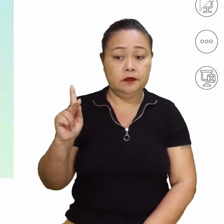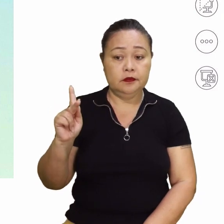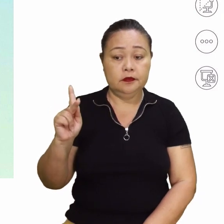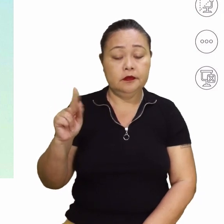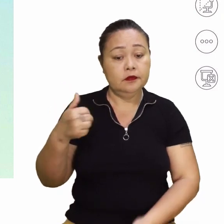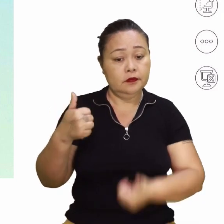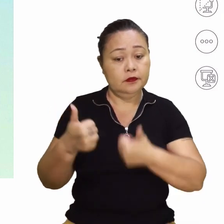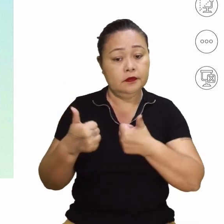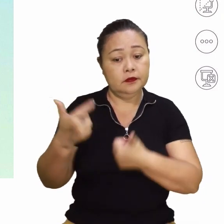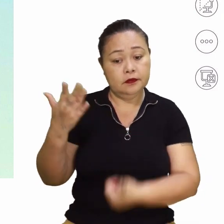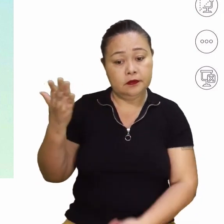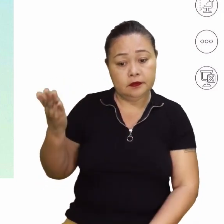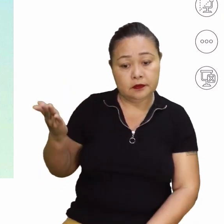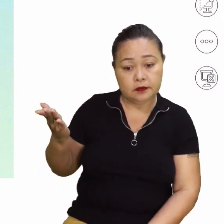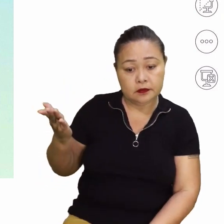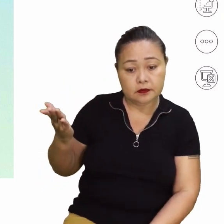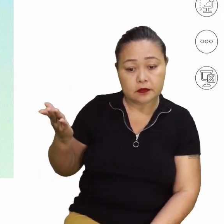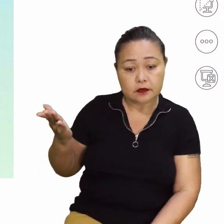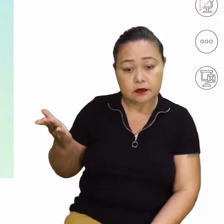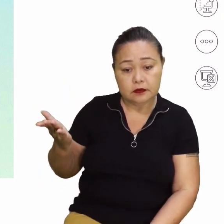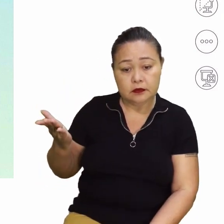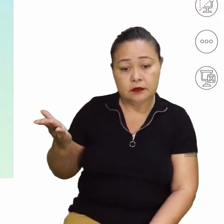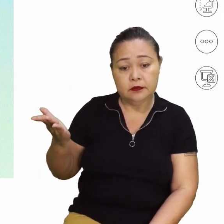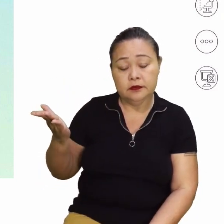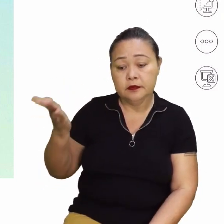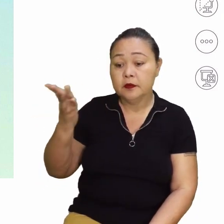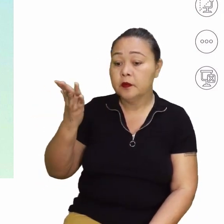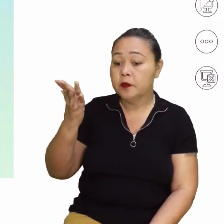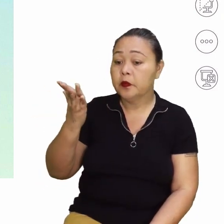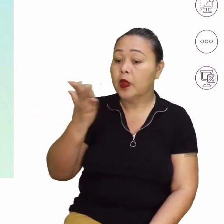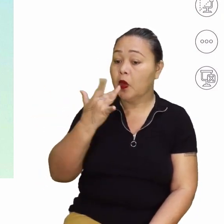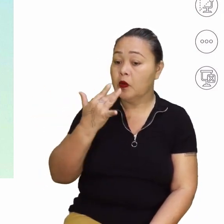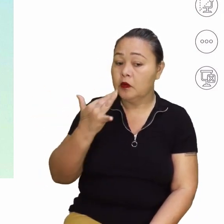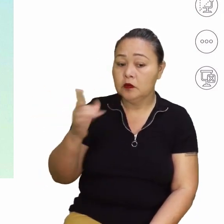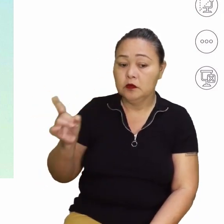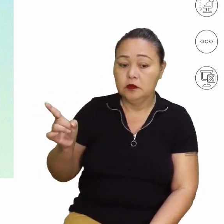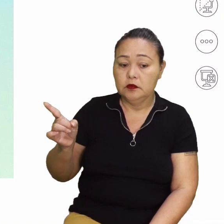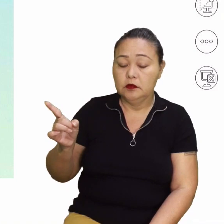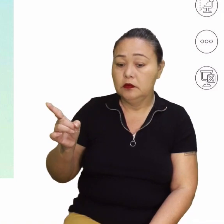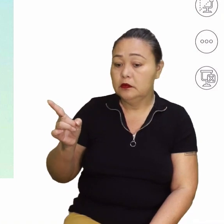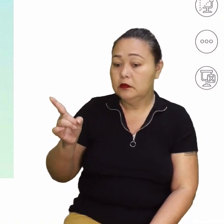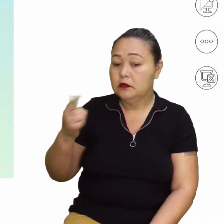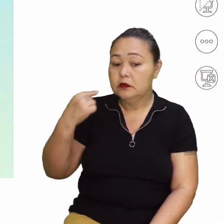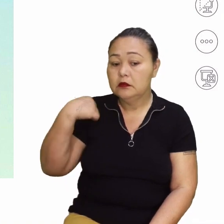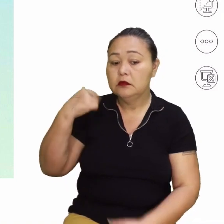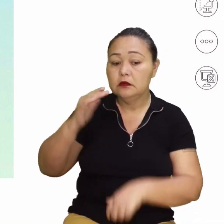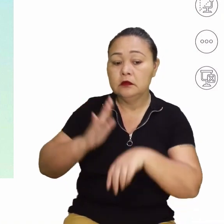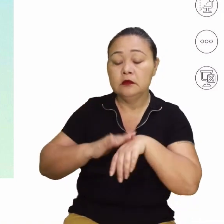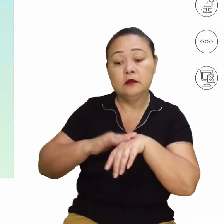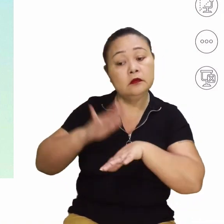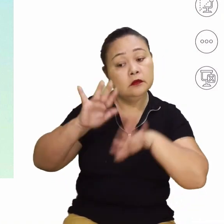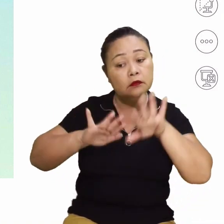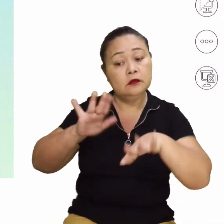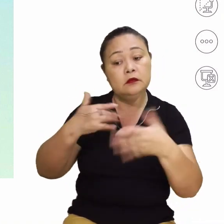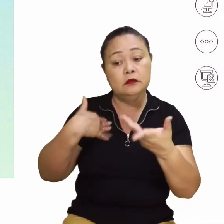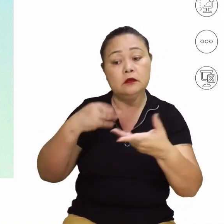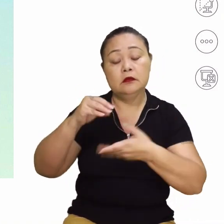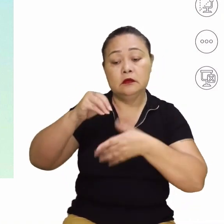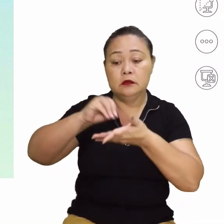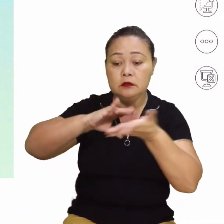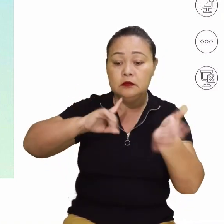beleza dá uma olhada aí nessas nesse Sims na nessas cores e faça suas considerações Qualquer coisa